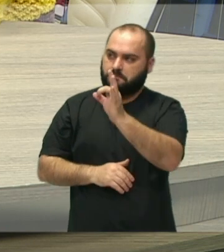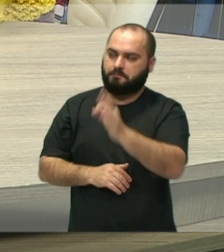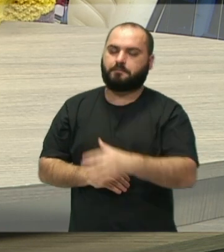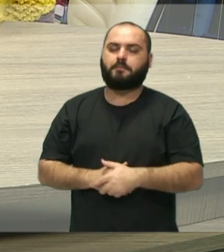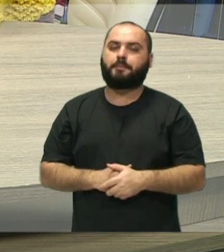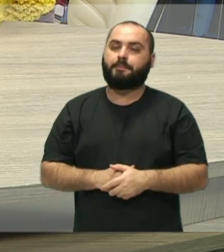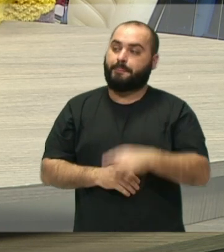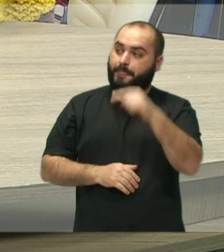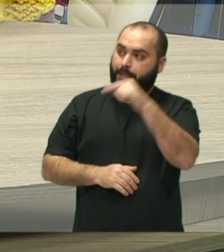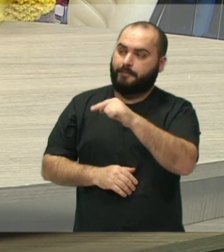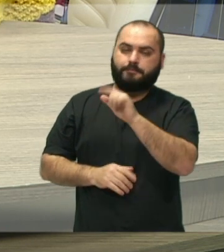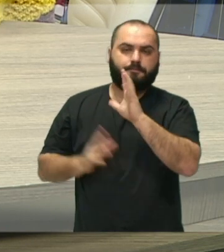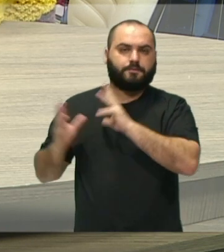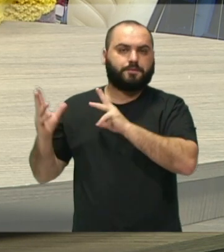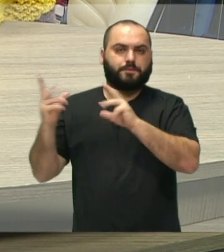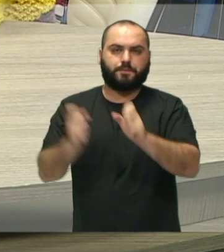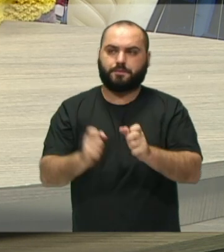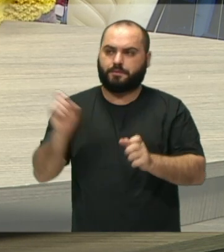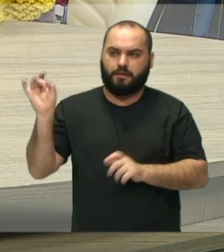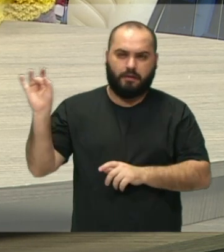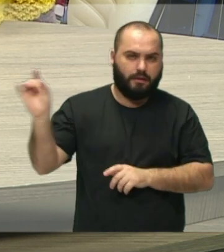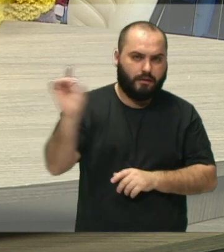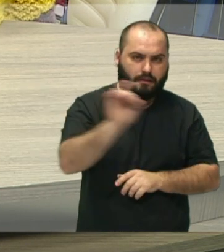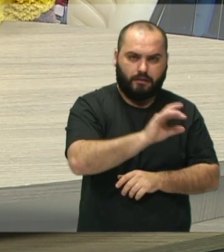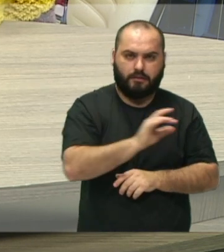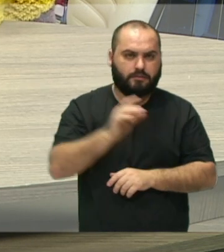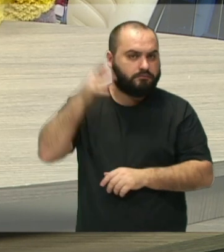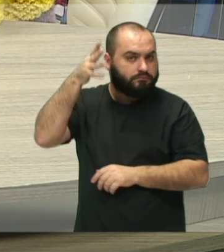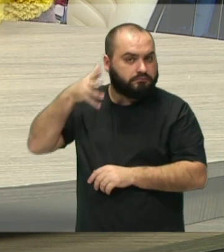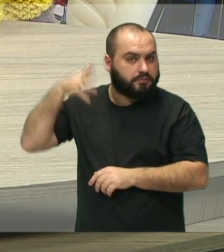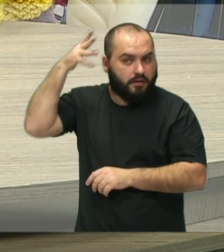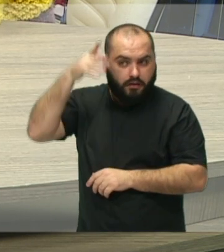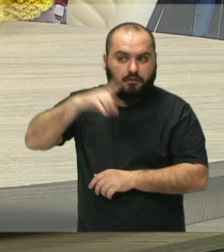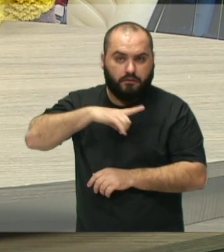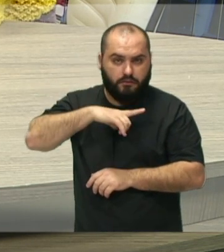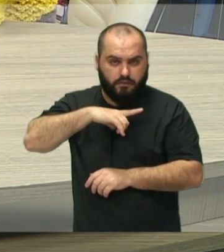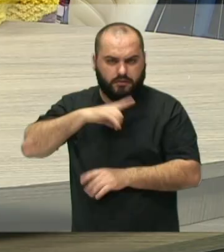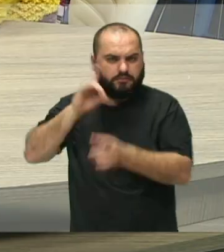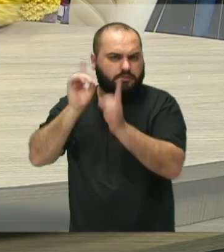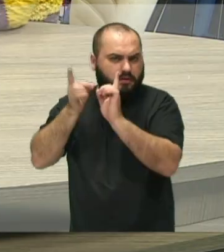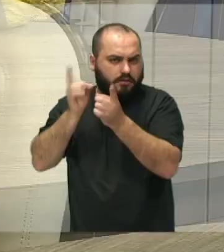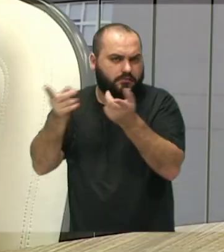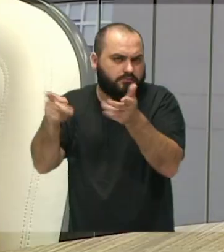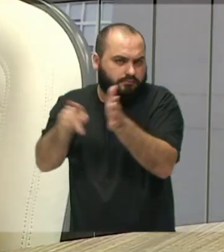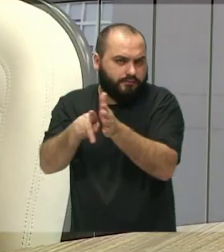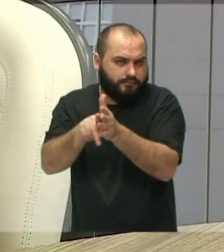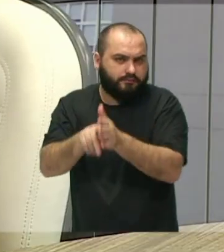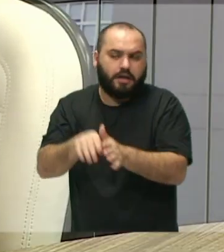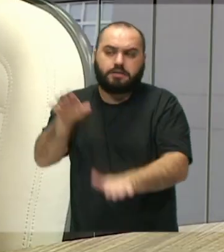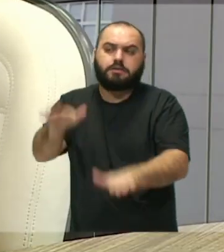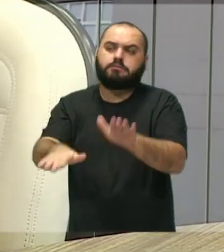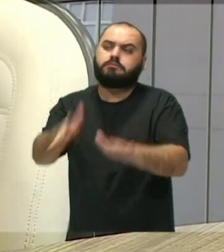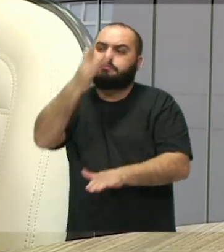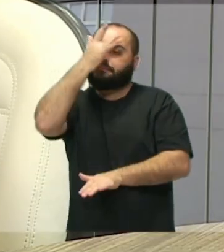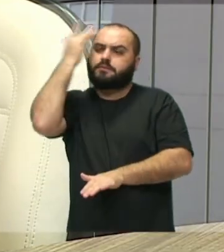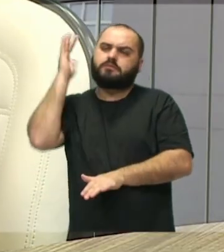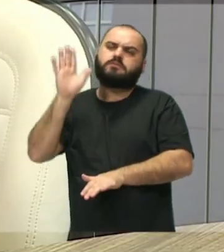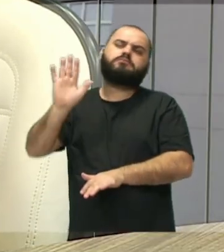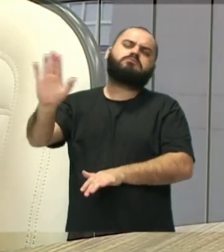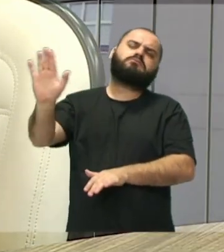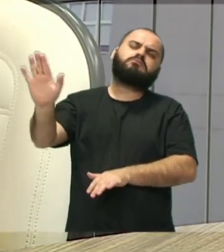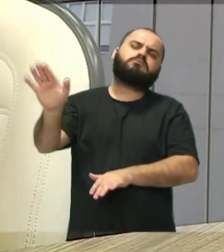Isso tudo será passado em cada workshop. Essa parte técnica, né? As pessoas podem dizer assim, essa